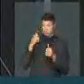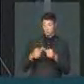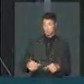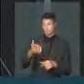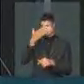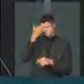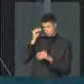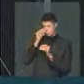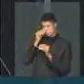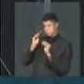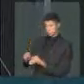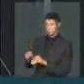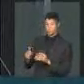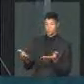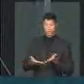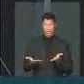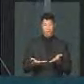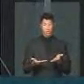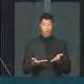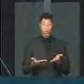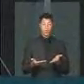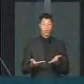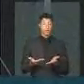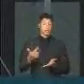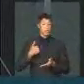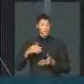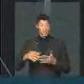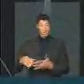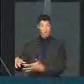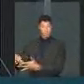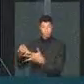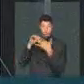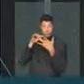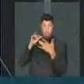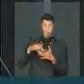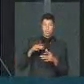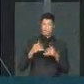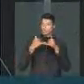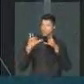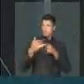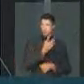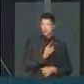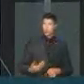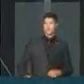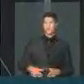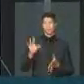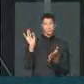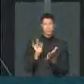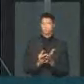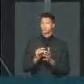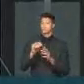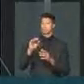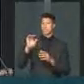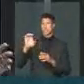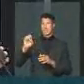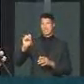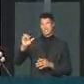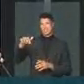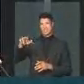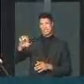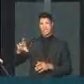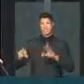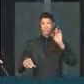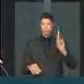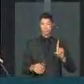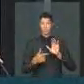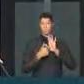estava esquecida. Agora, eles são prioridade. Essa é a linha de um governo autenticamente de esquerda, um governo